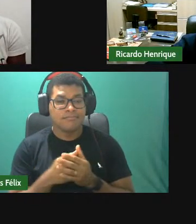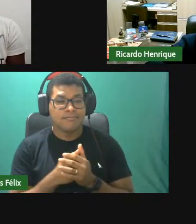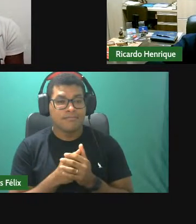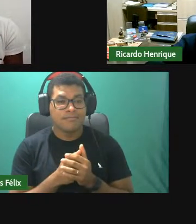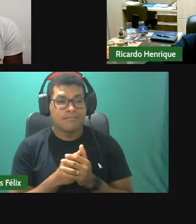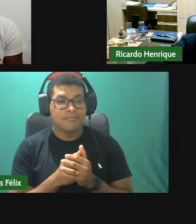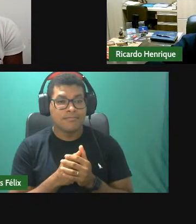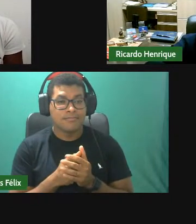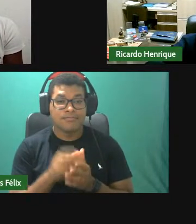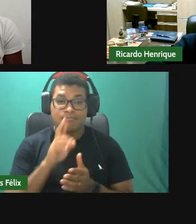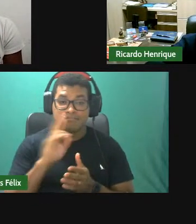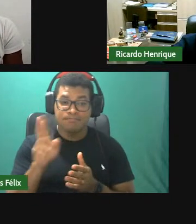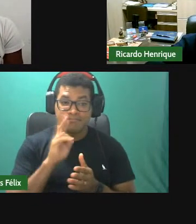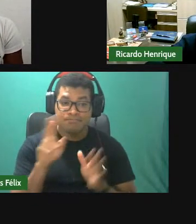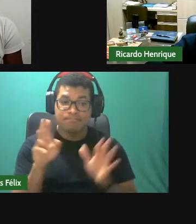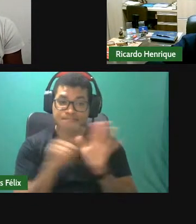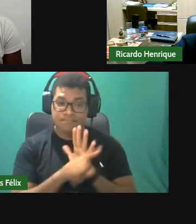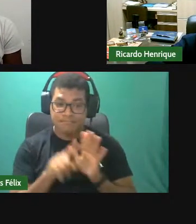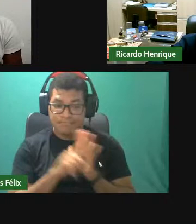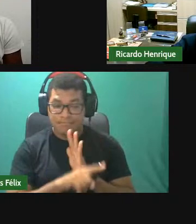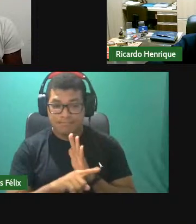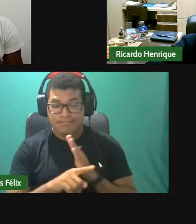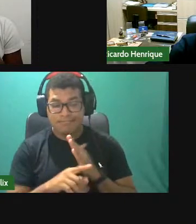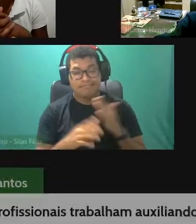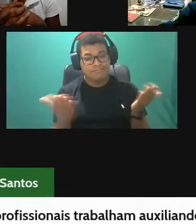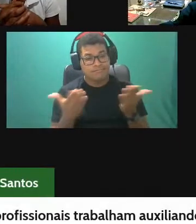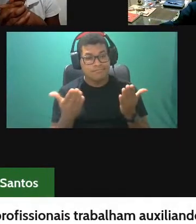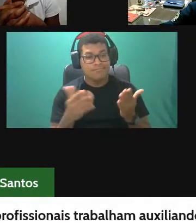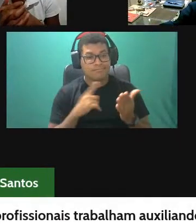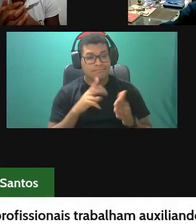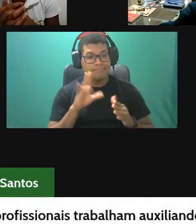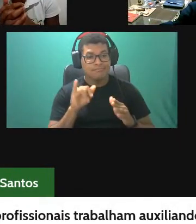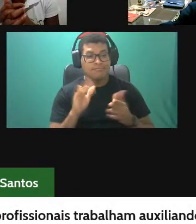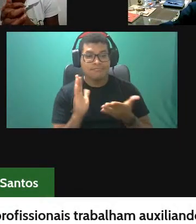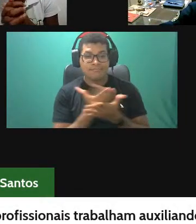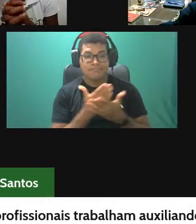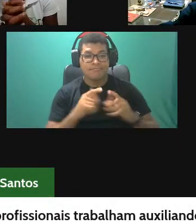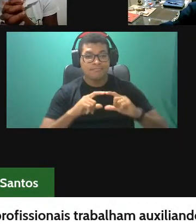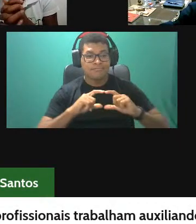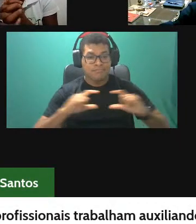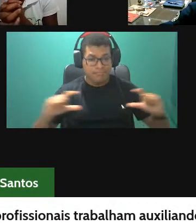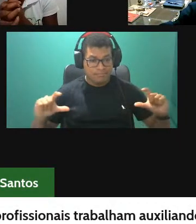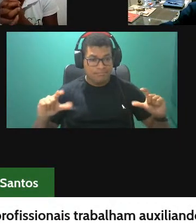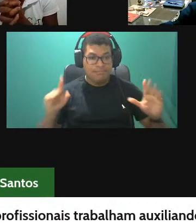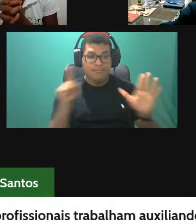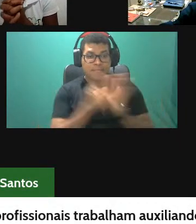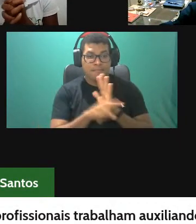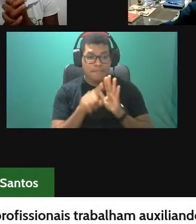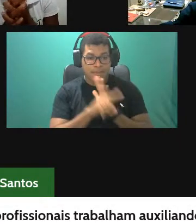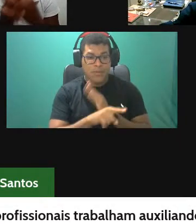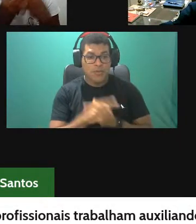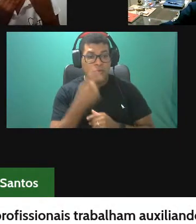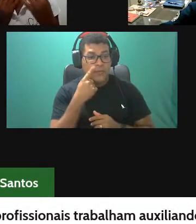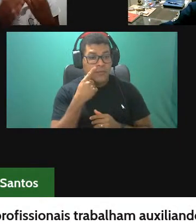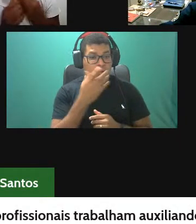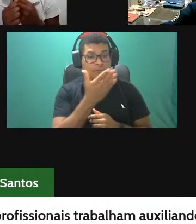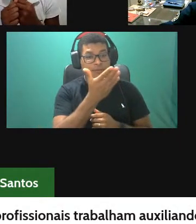de respostas, né? E aí vamos projetar aqui algumas perguntas que gostaria de ver com vocês, né?